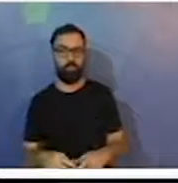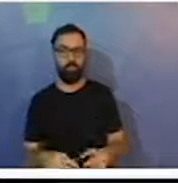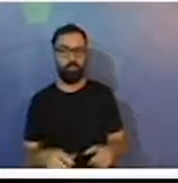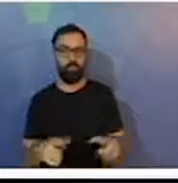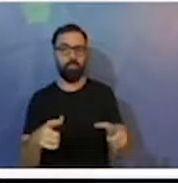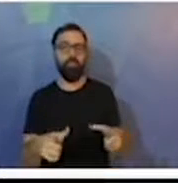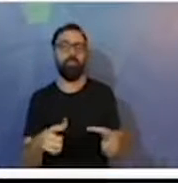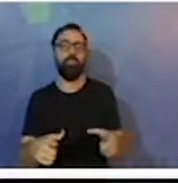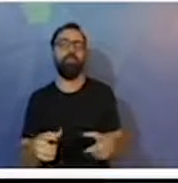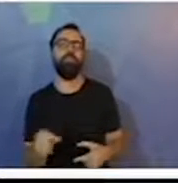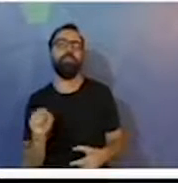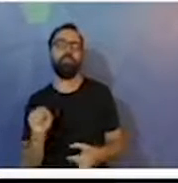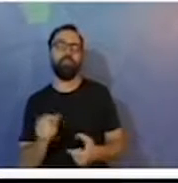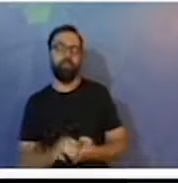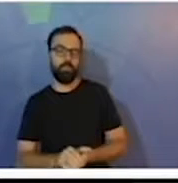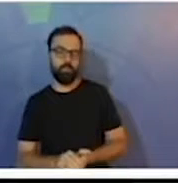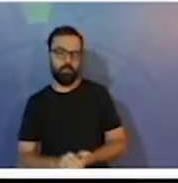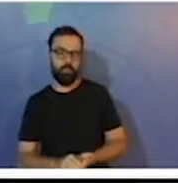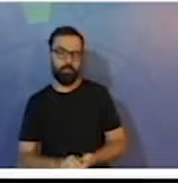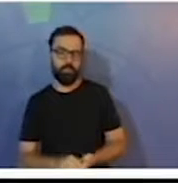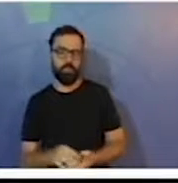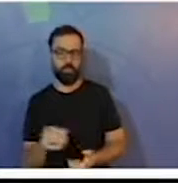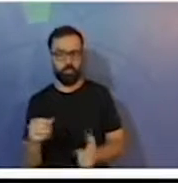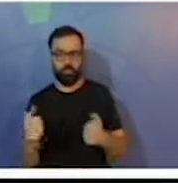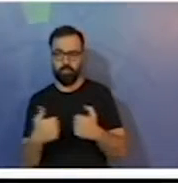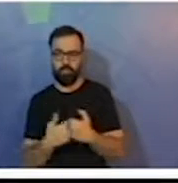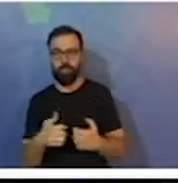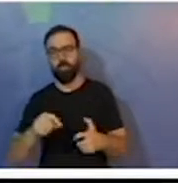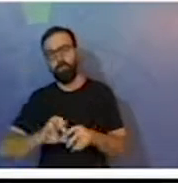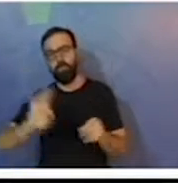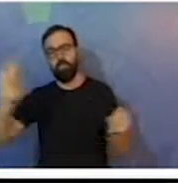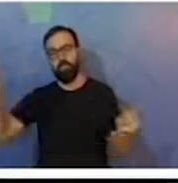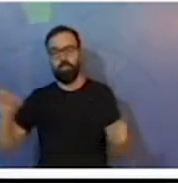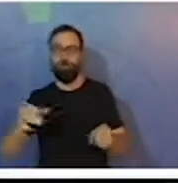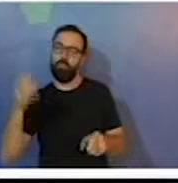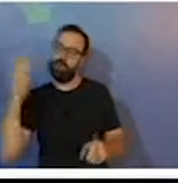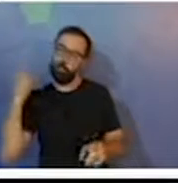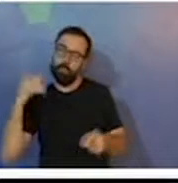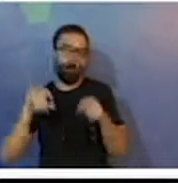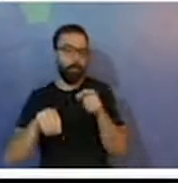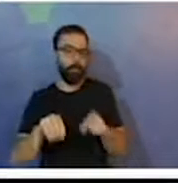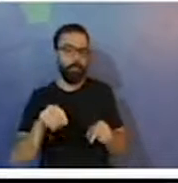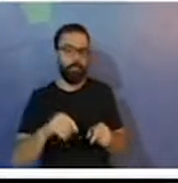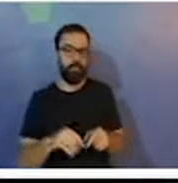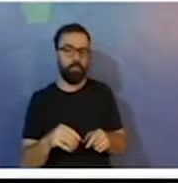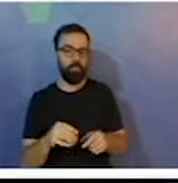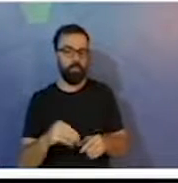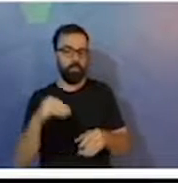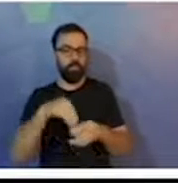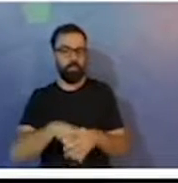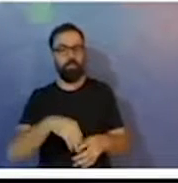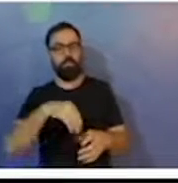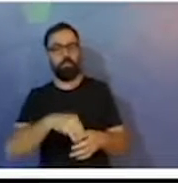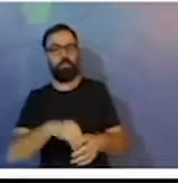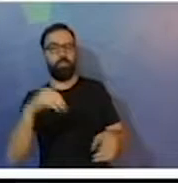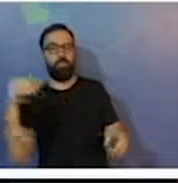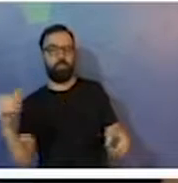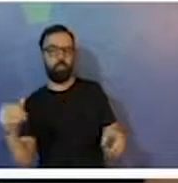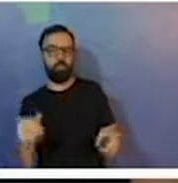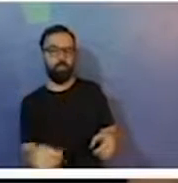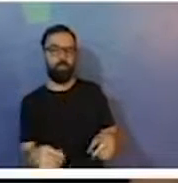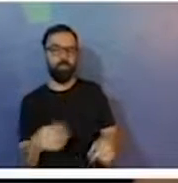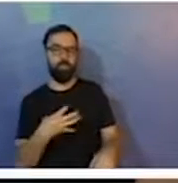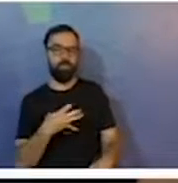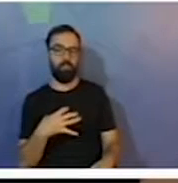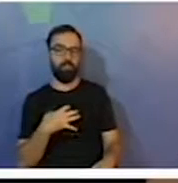usa a pergunta onde lá perto longe atrás dentro fora aqui e